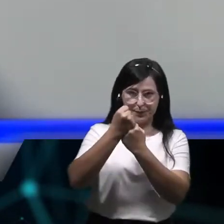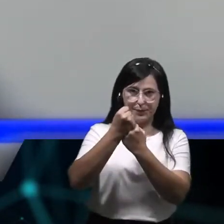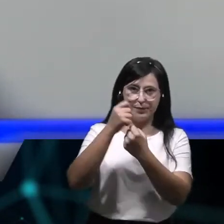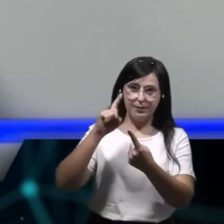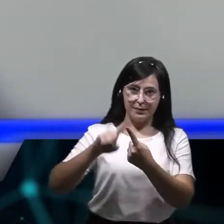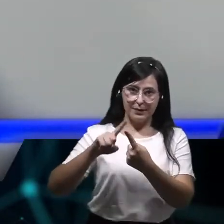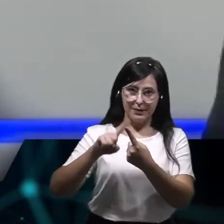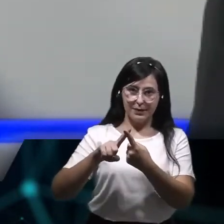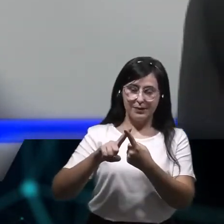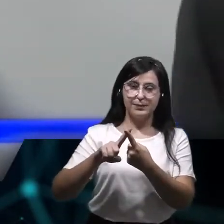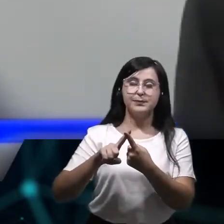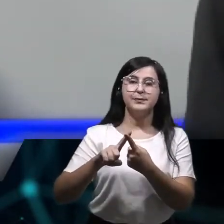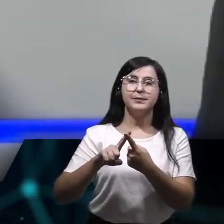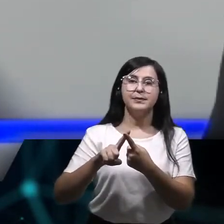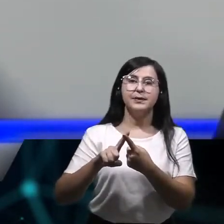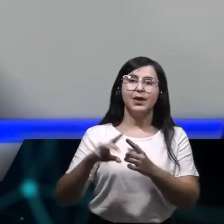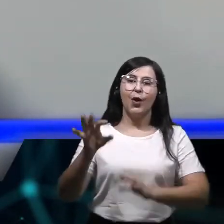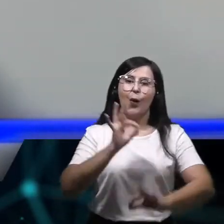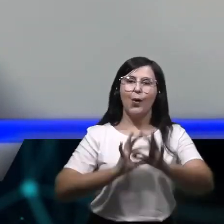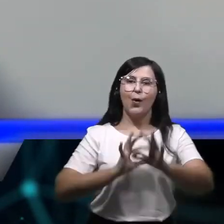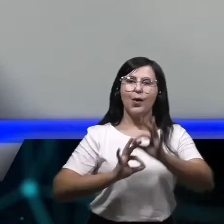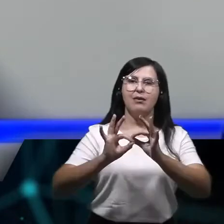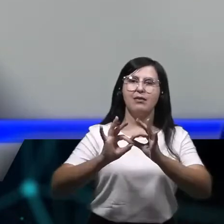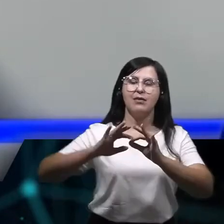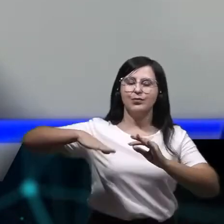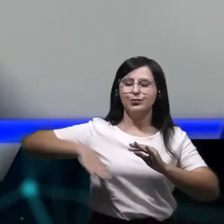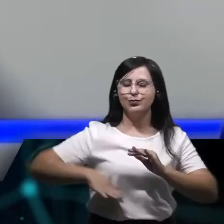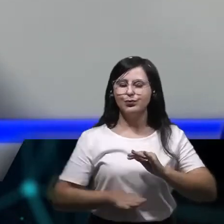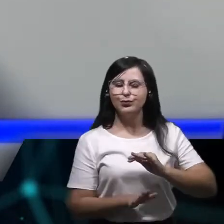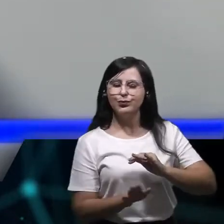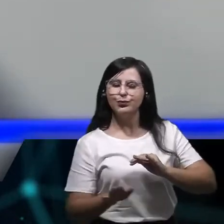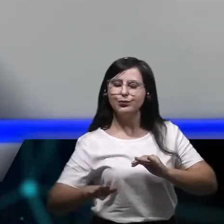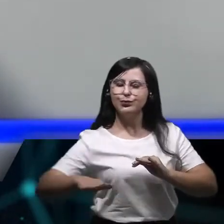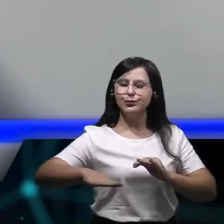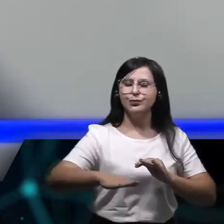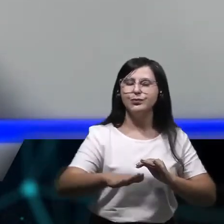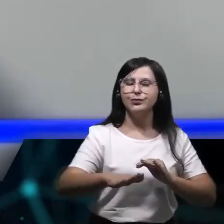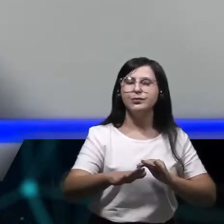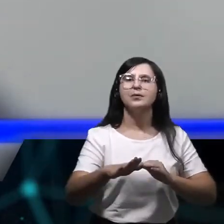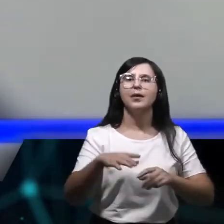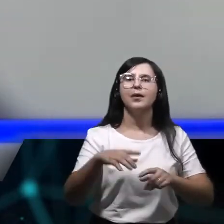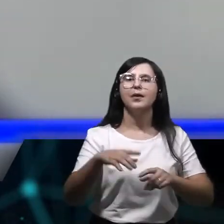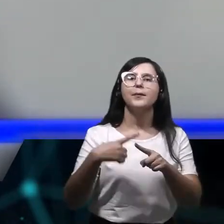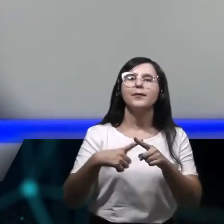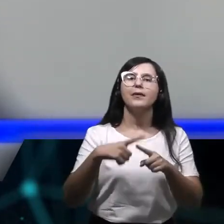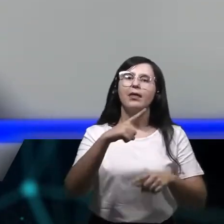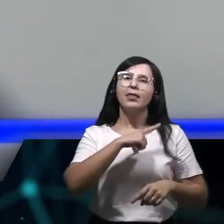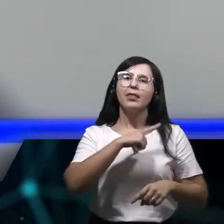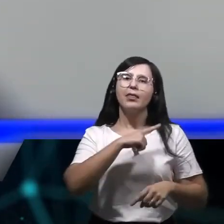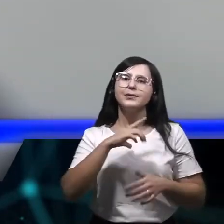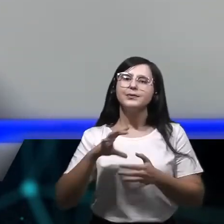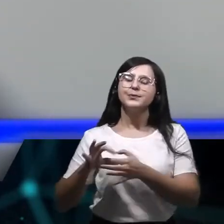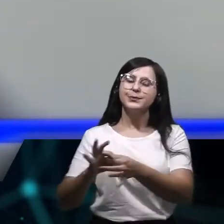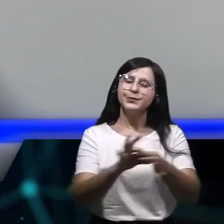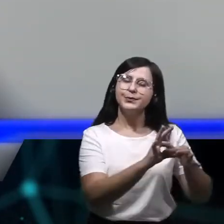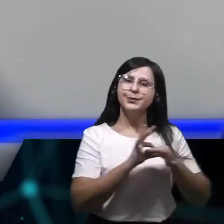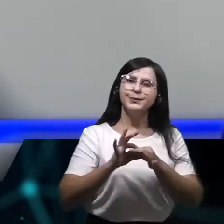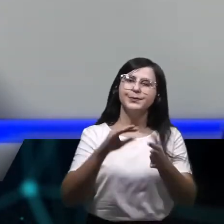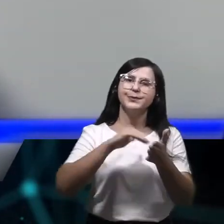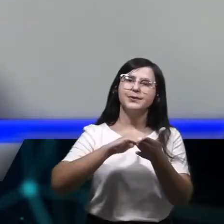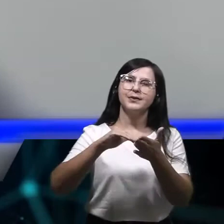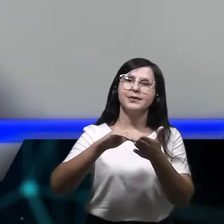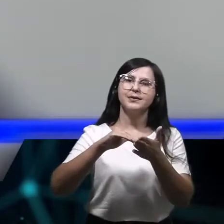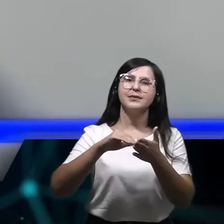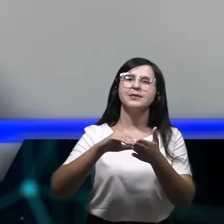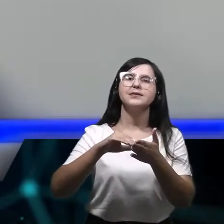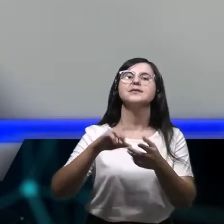de logístico de fazer as estradas dentro dessa casa de apoio, com parceria com a Secretaria de Agricultura e com o